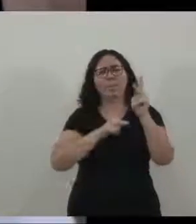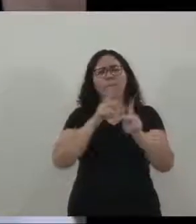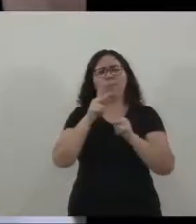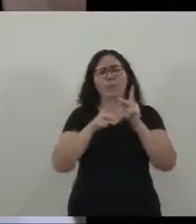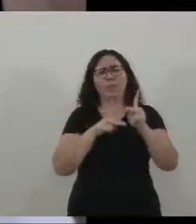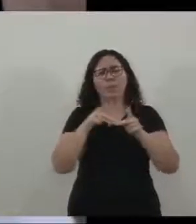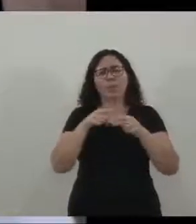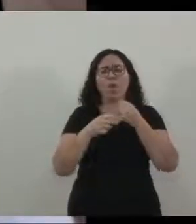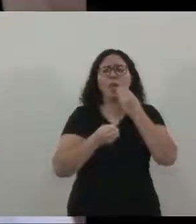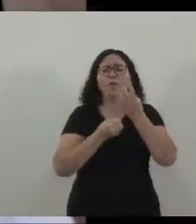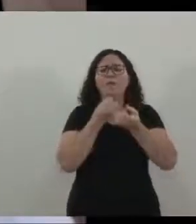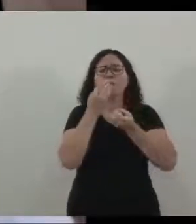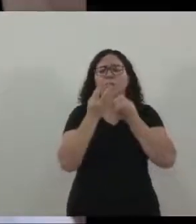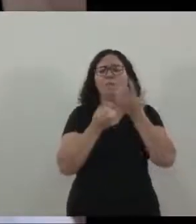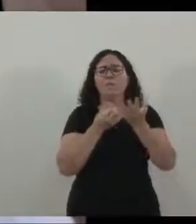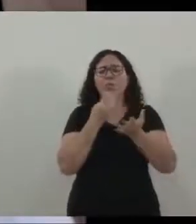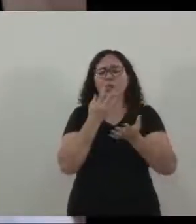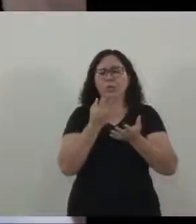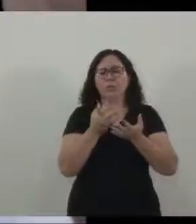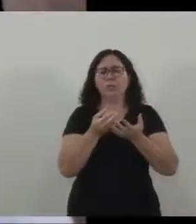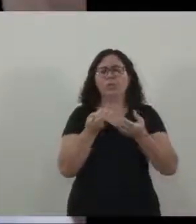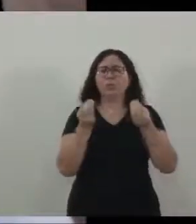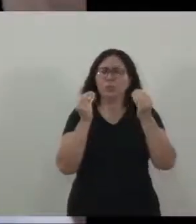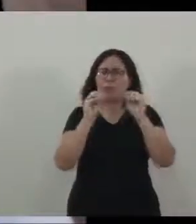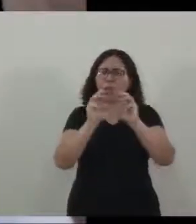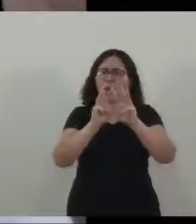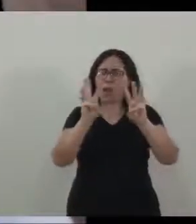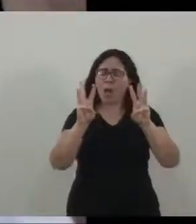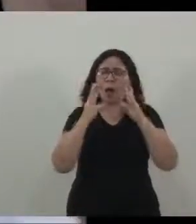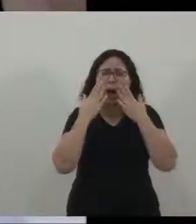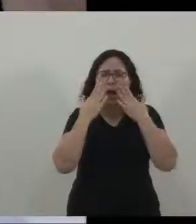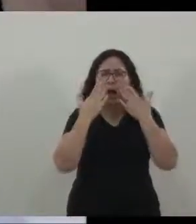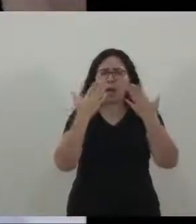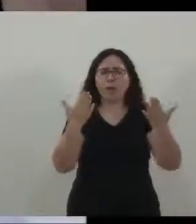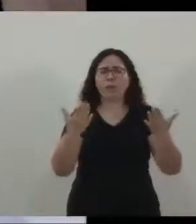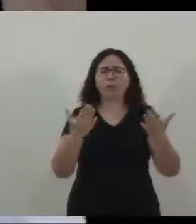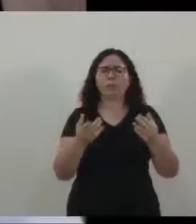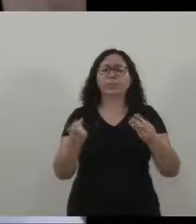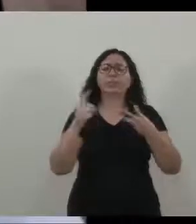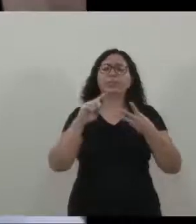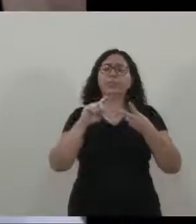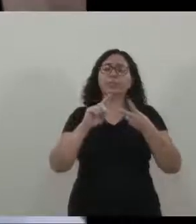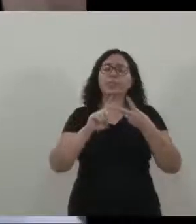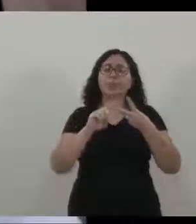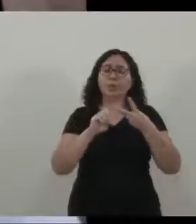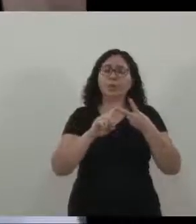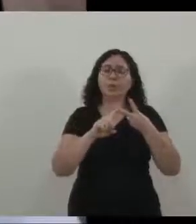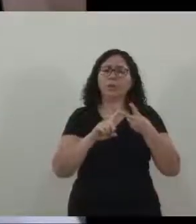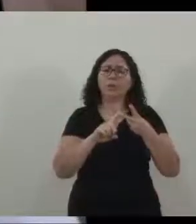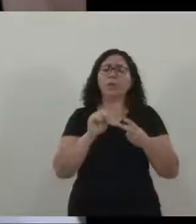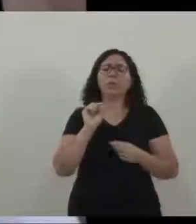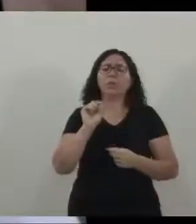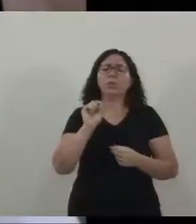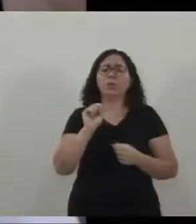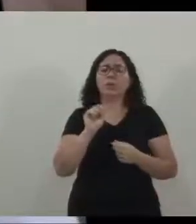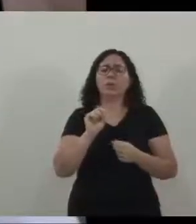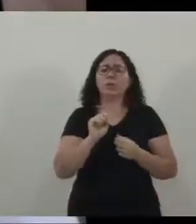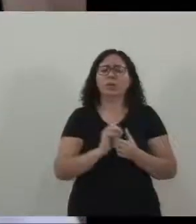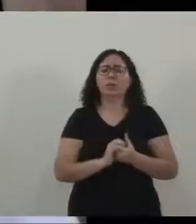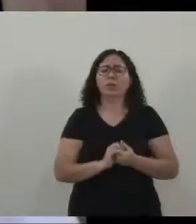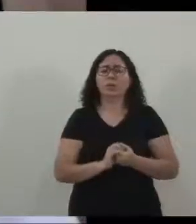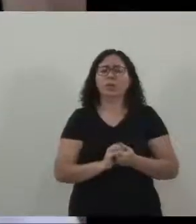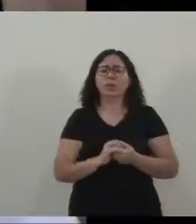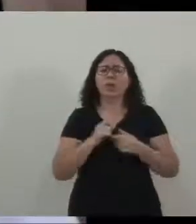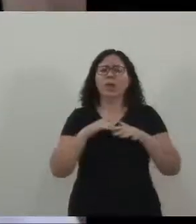as informações de forma objetiva. O segundo tema que eu quero falar é sobre a sessão